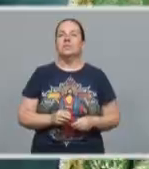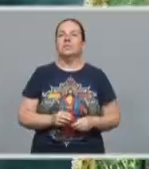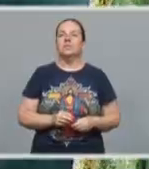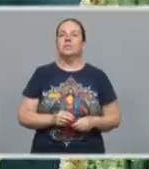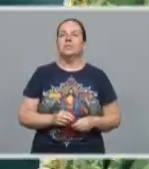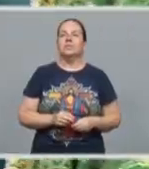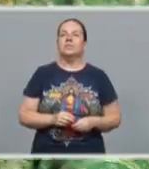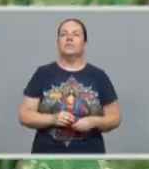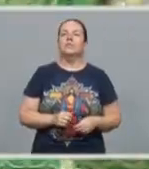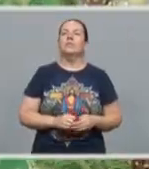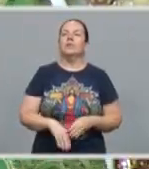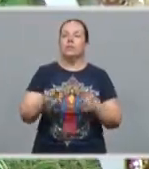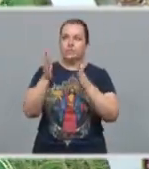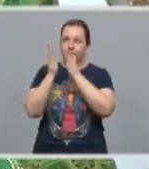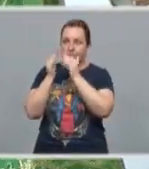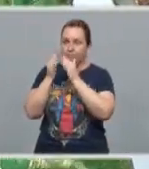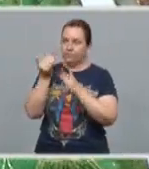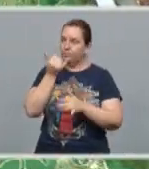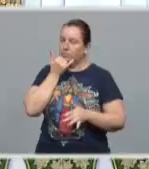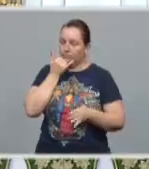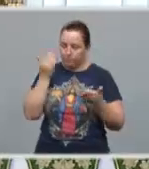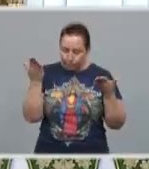Passemos ao ato penitencial.